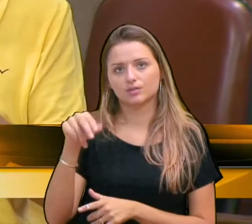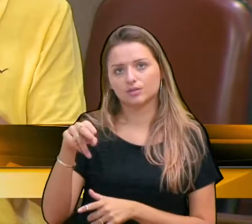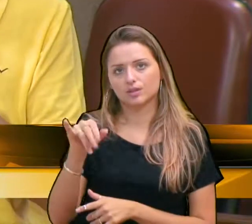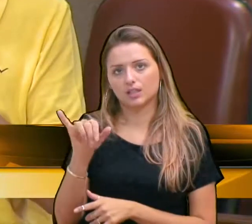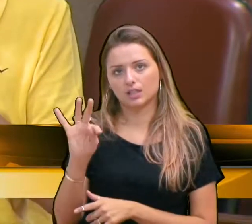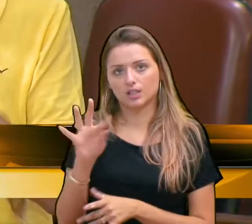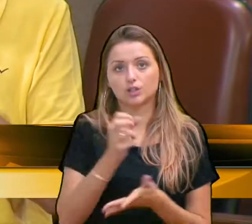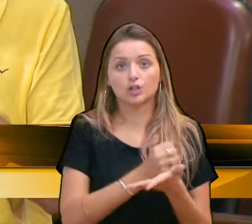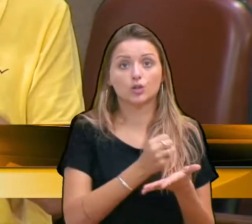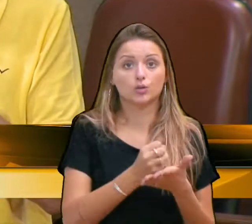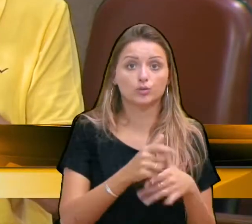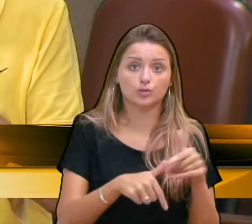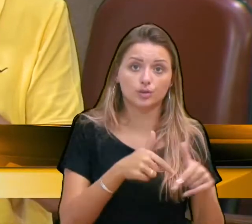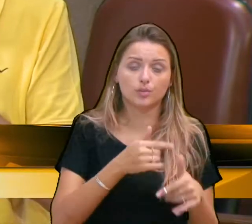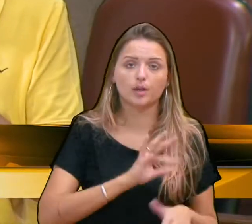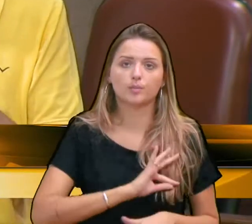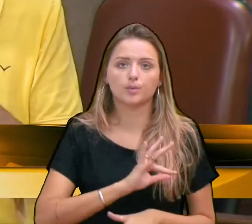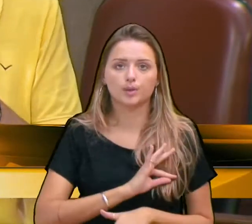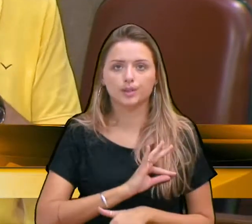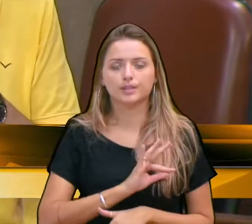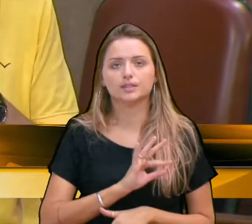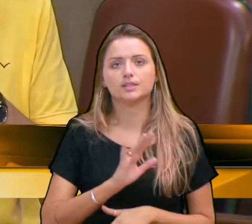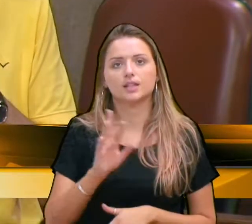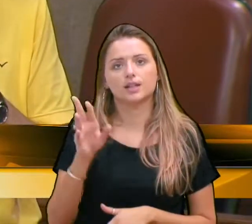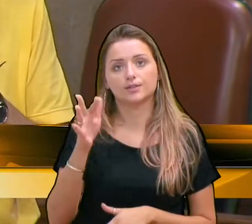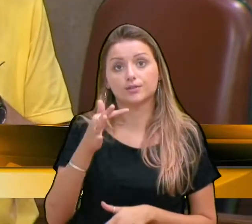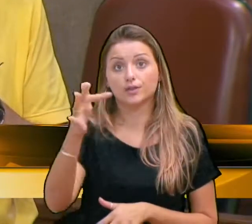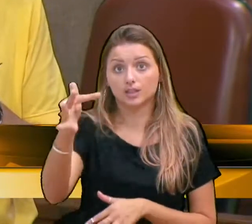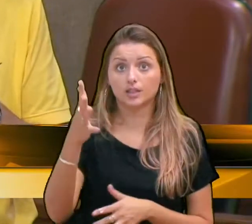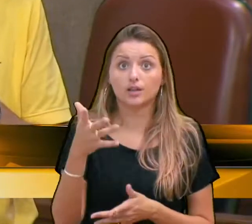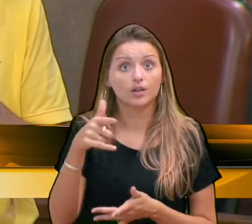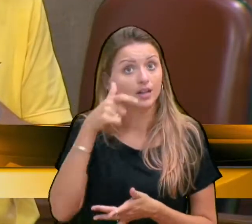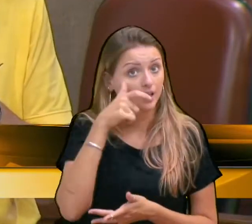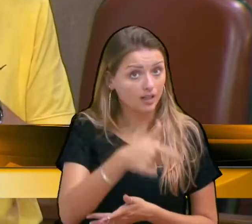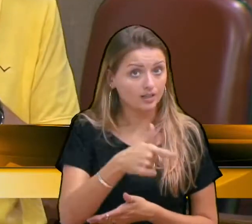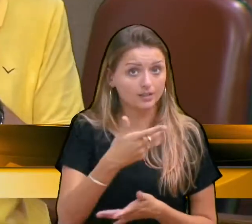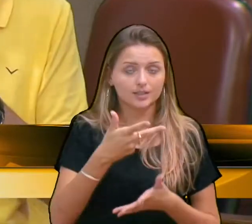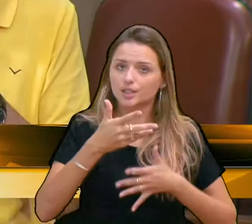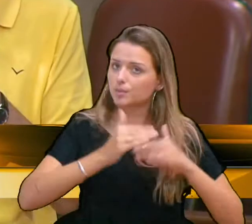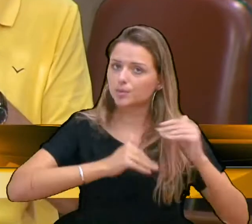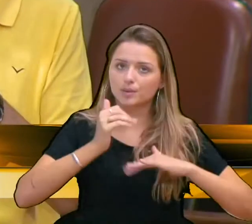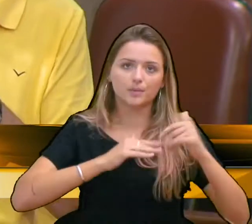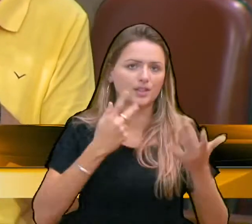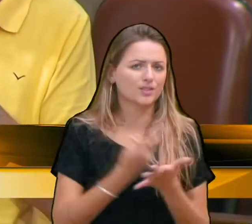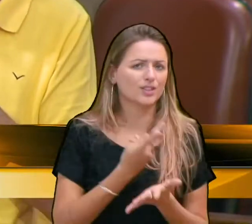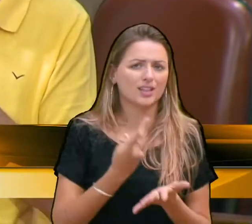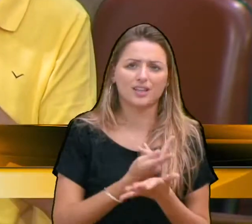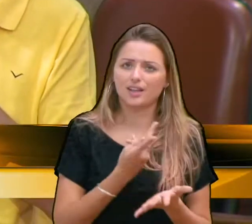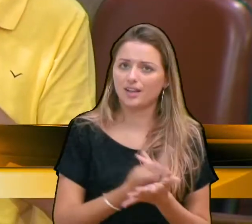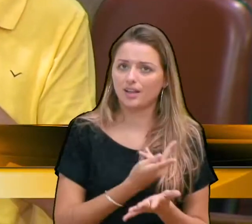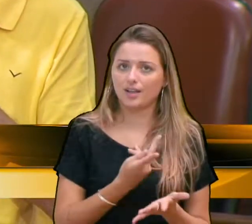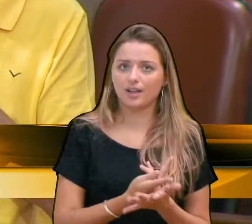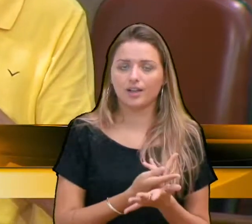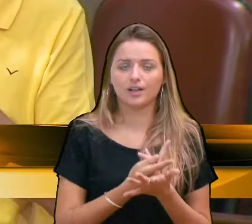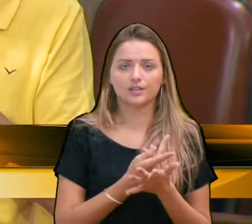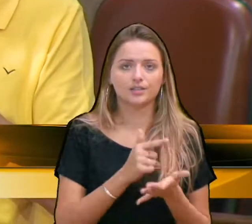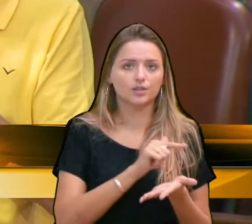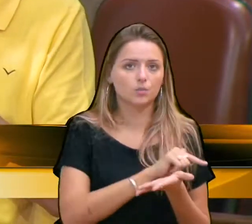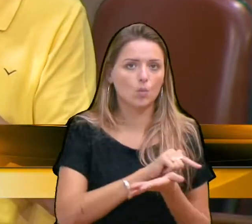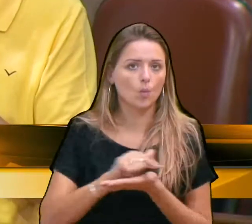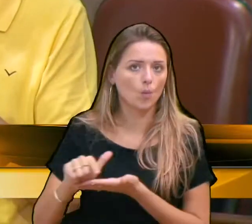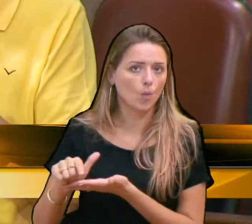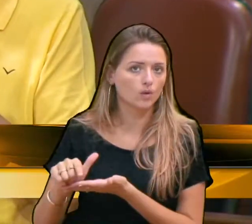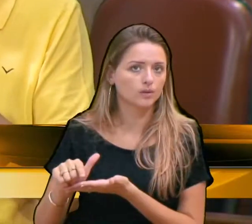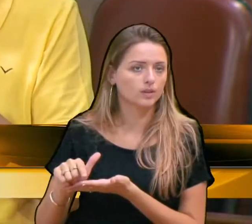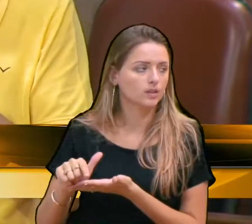contratou esse serviço, a Polícia Rodoviária Federal, atente para essa prática totalmente equivocada. Não adianta